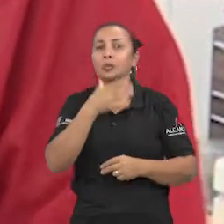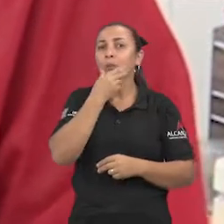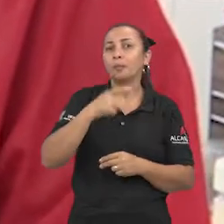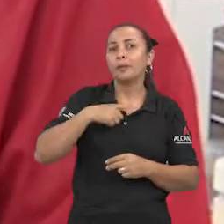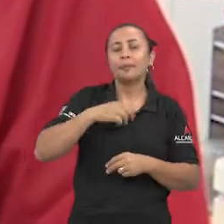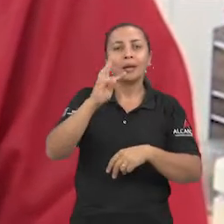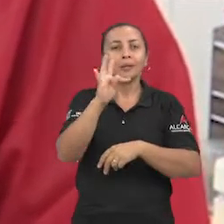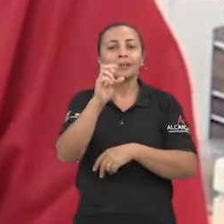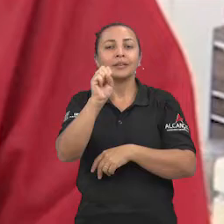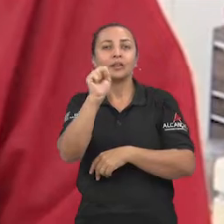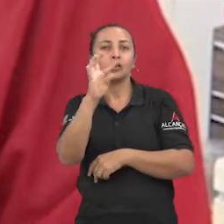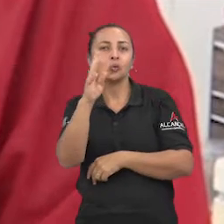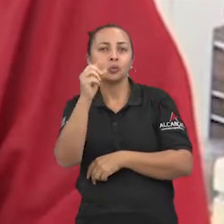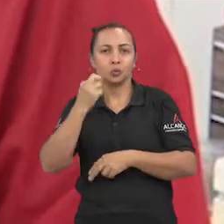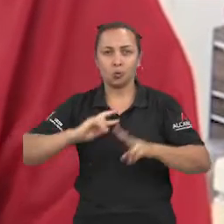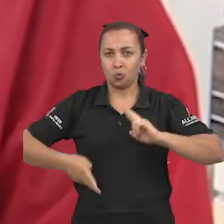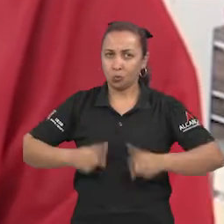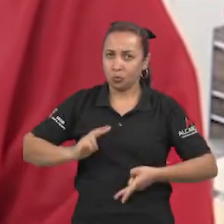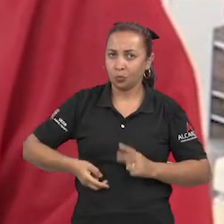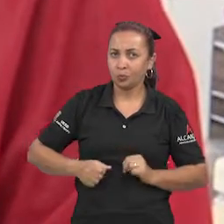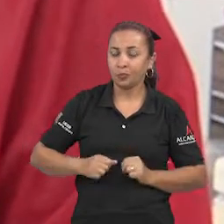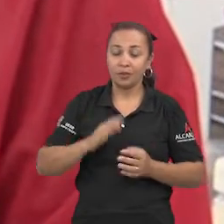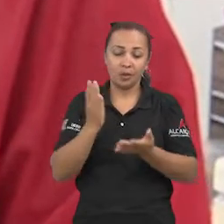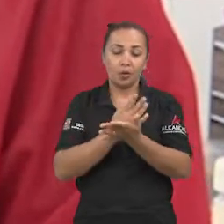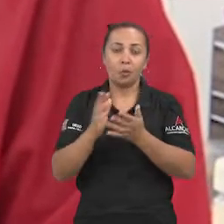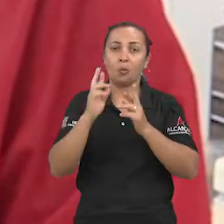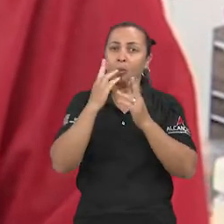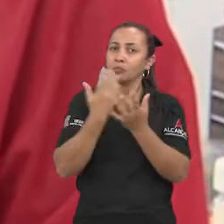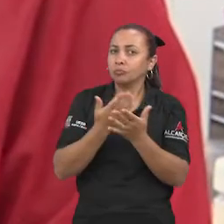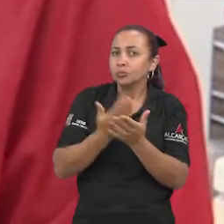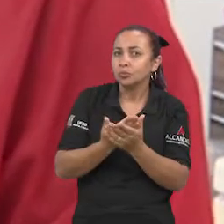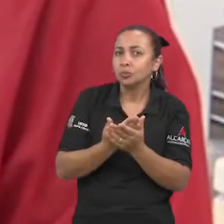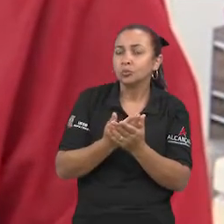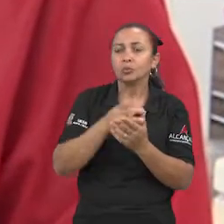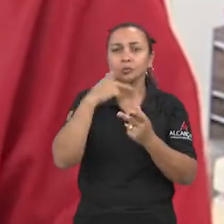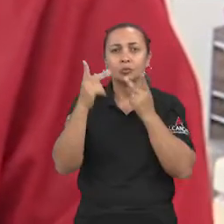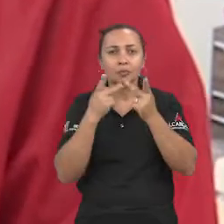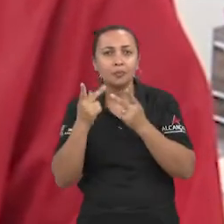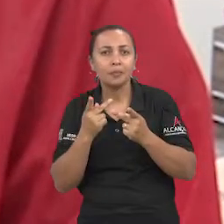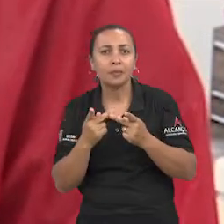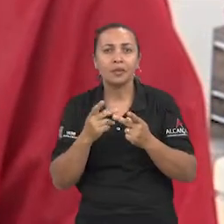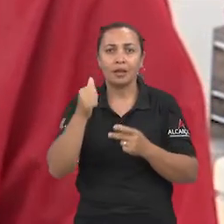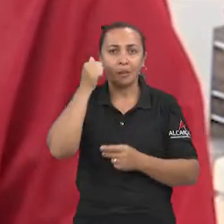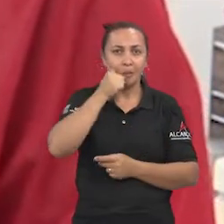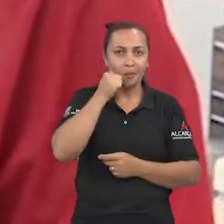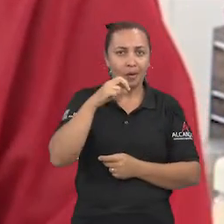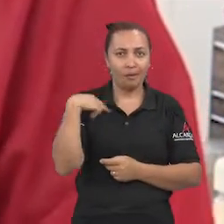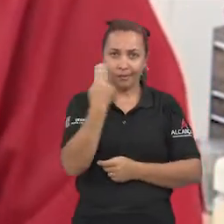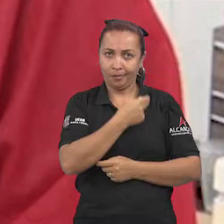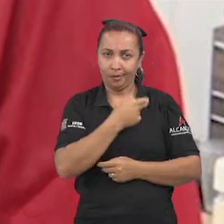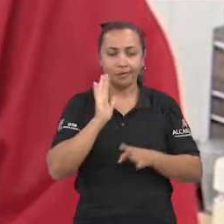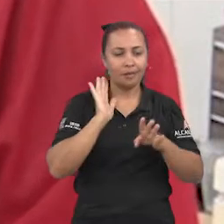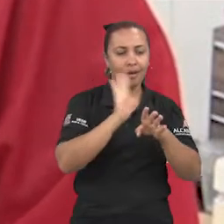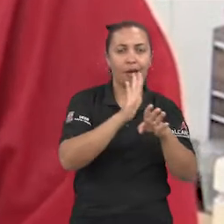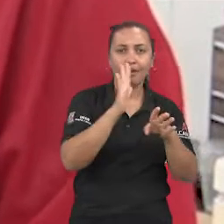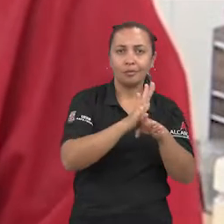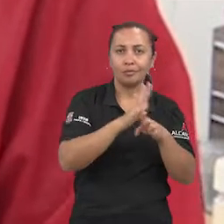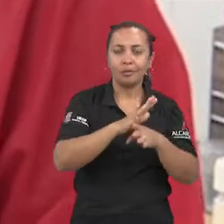recentes relatam que nós mulheres, o estrogênio ele auxilia nesse aumento da produção de anticorpos e